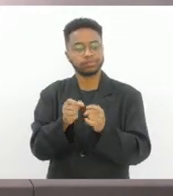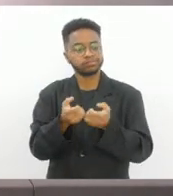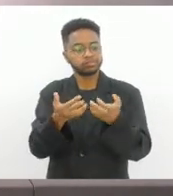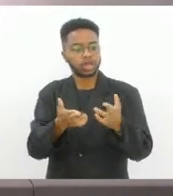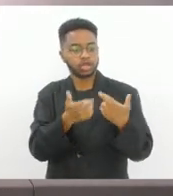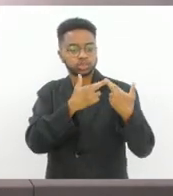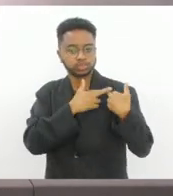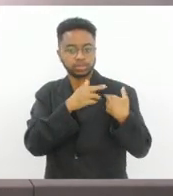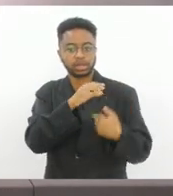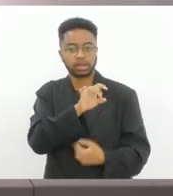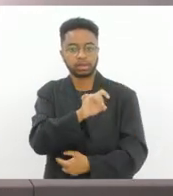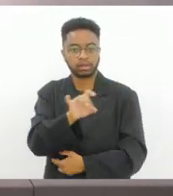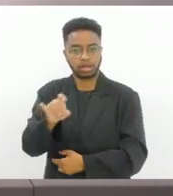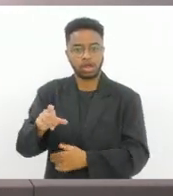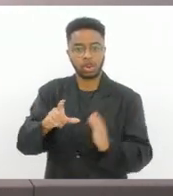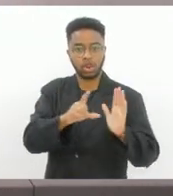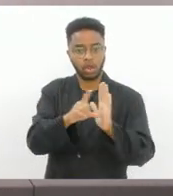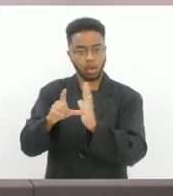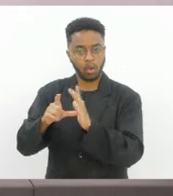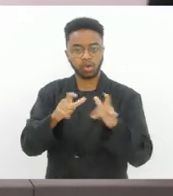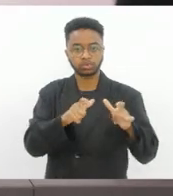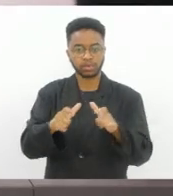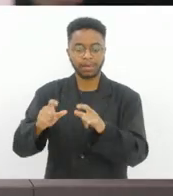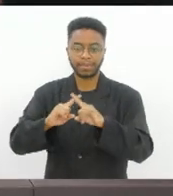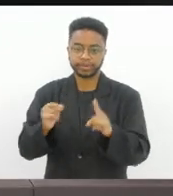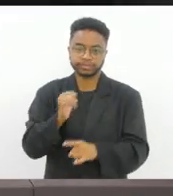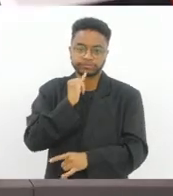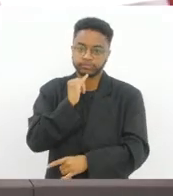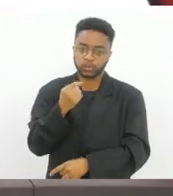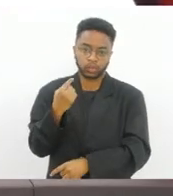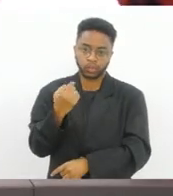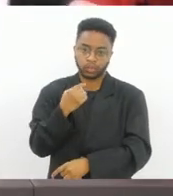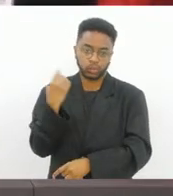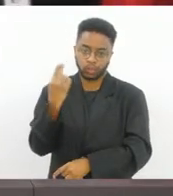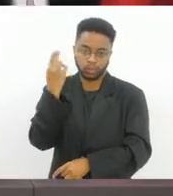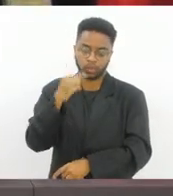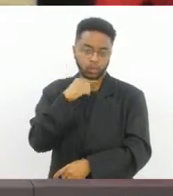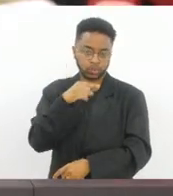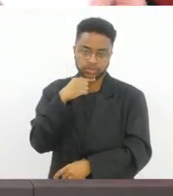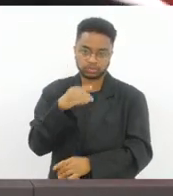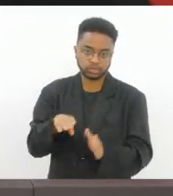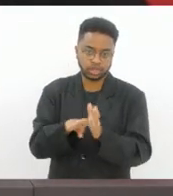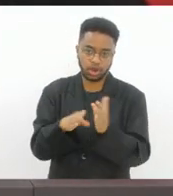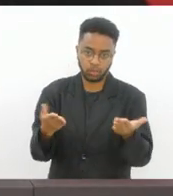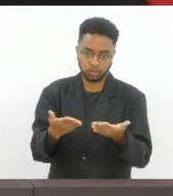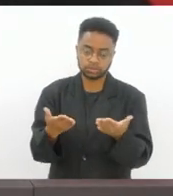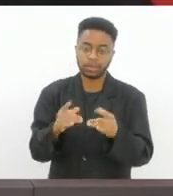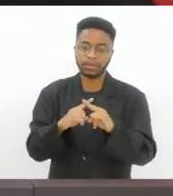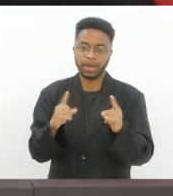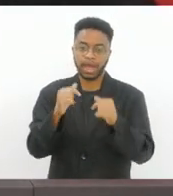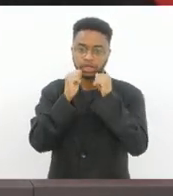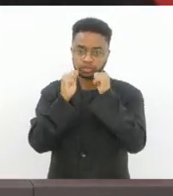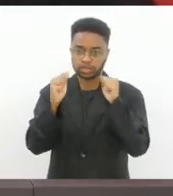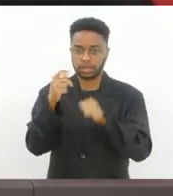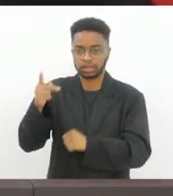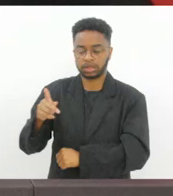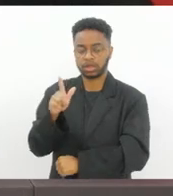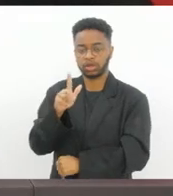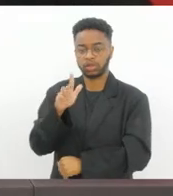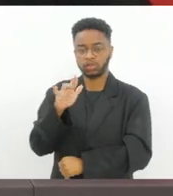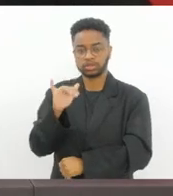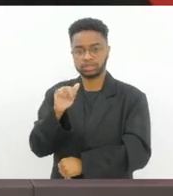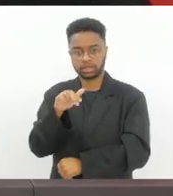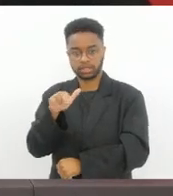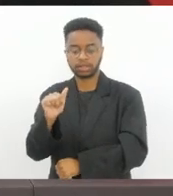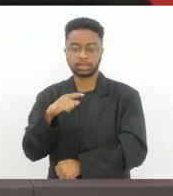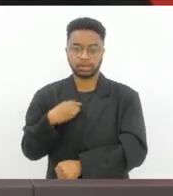estabelecimentos, mas, infelizmente, elas não puderam estar aqui hoje. Vejo que a assessoria da Luciana Boatê está aqui, senhora